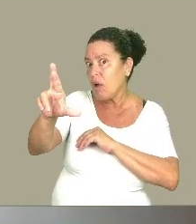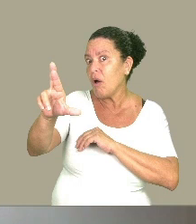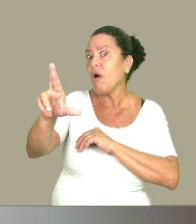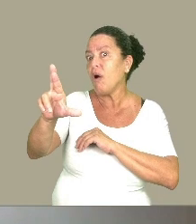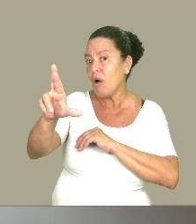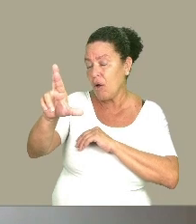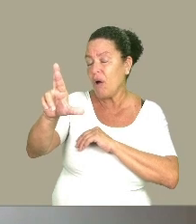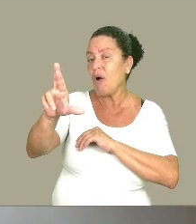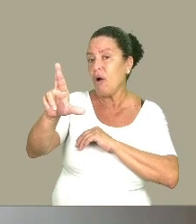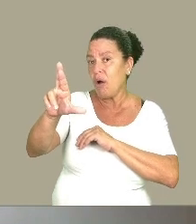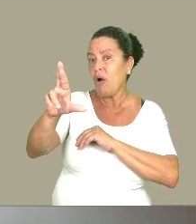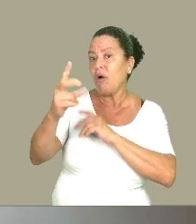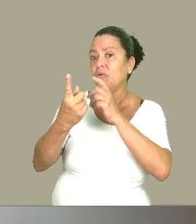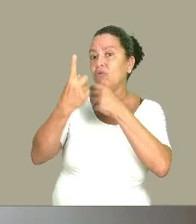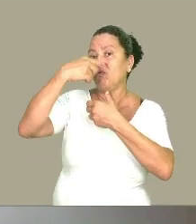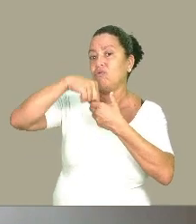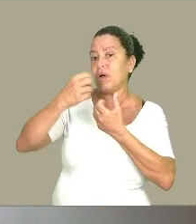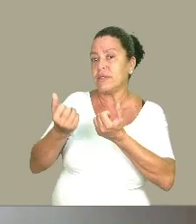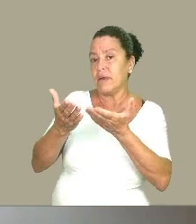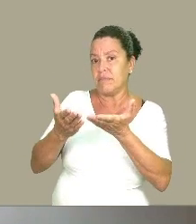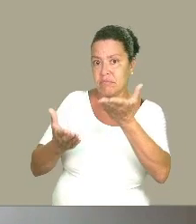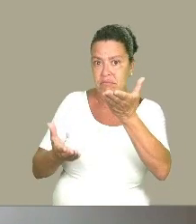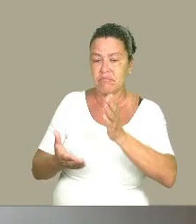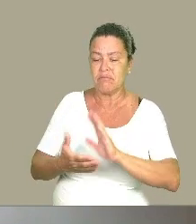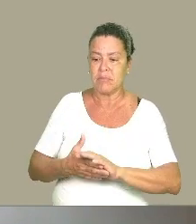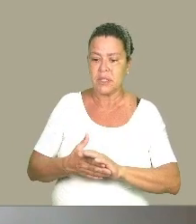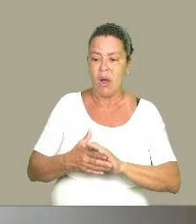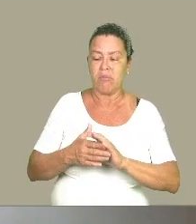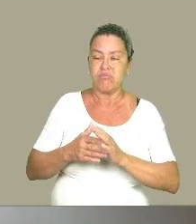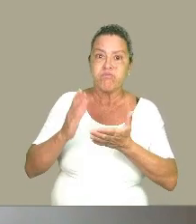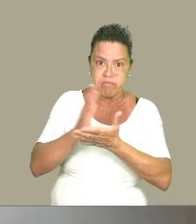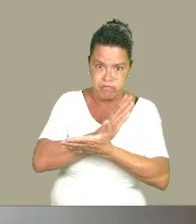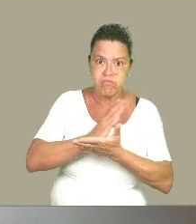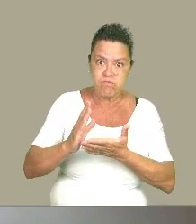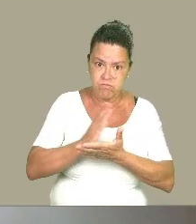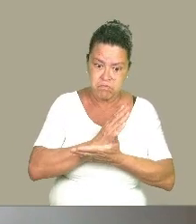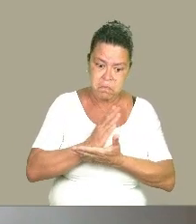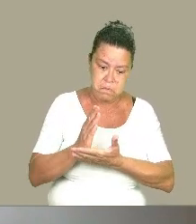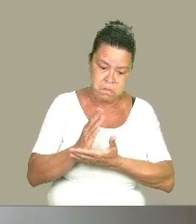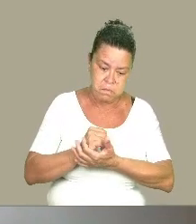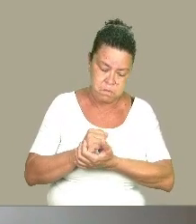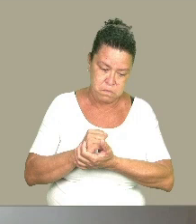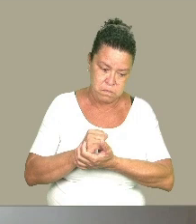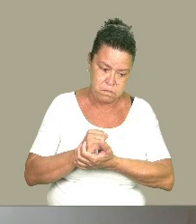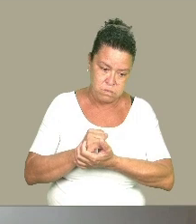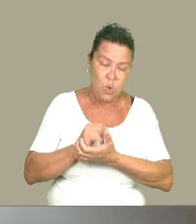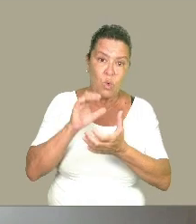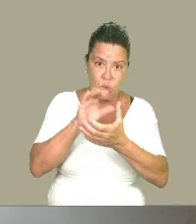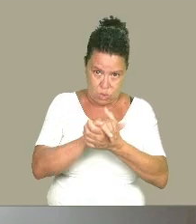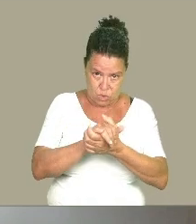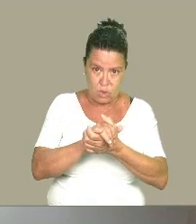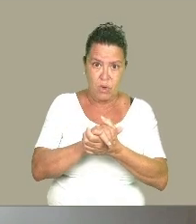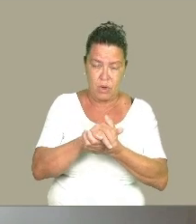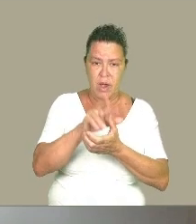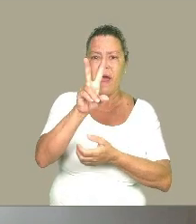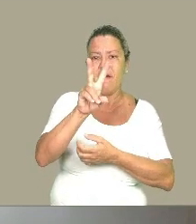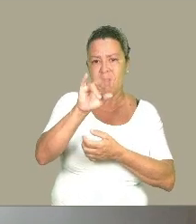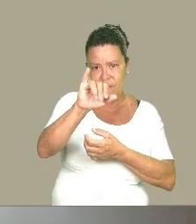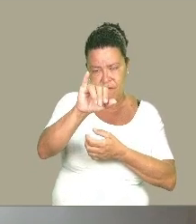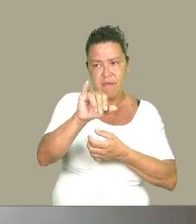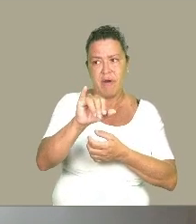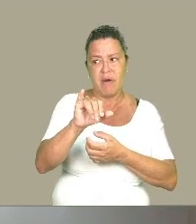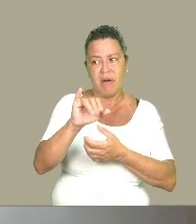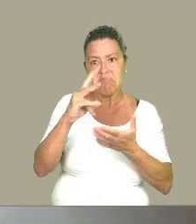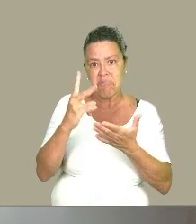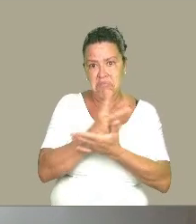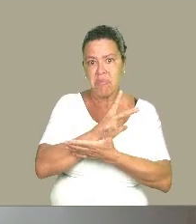regeneram e santificam. Então, em alguns casos, né, o casamento ele vai estar sim previsto